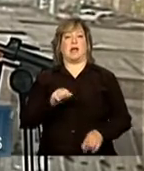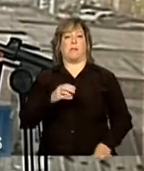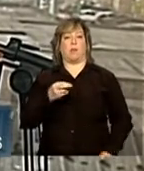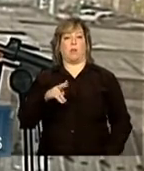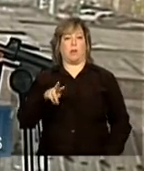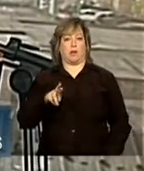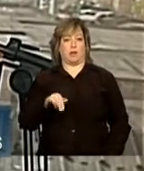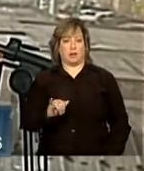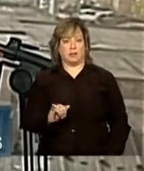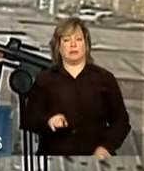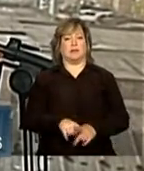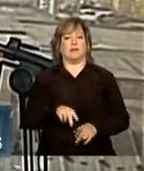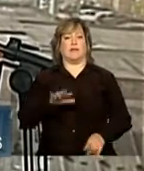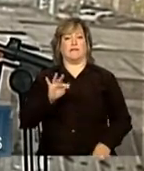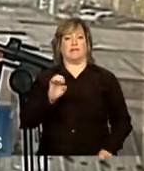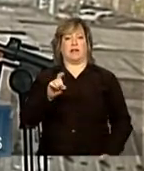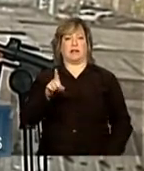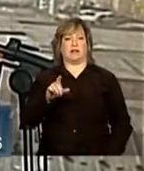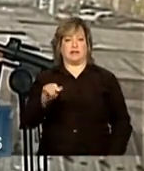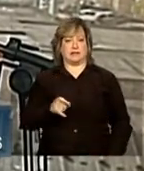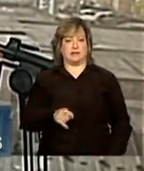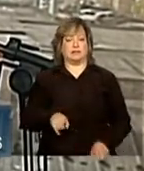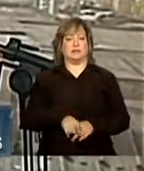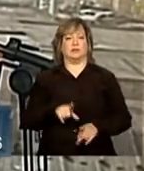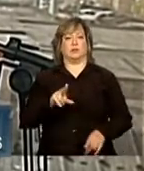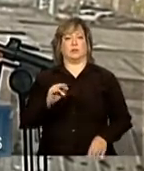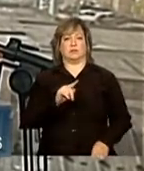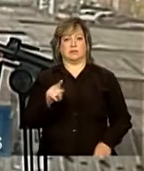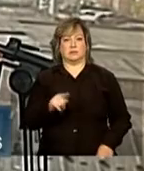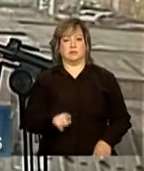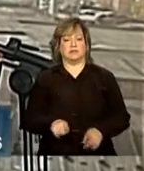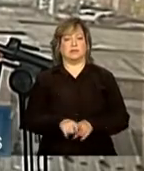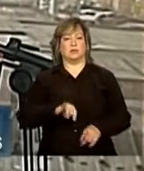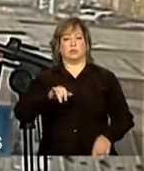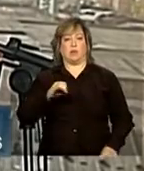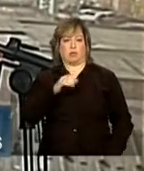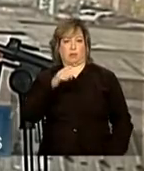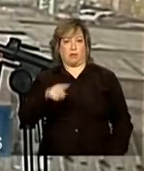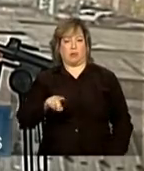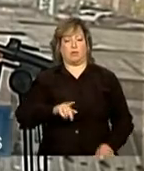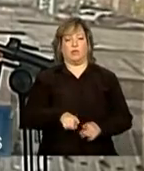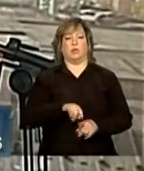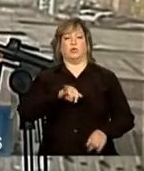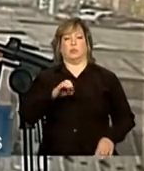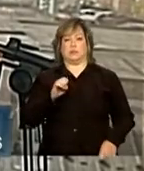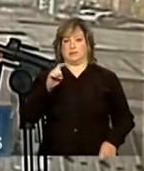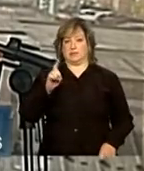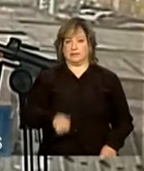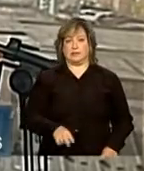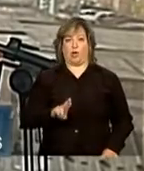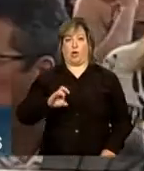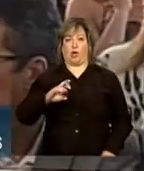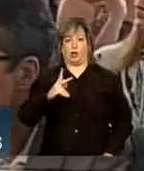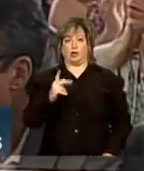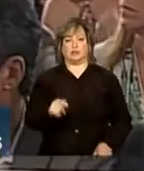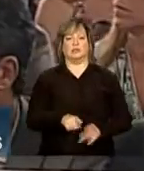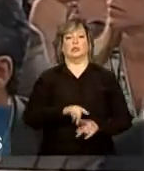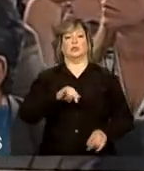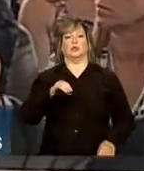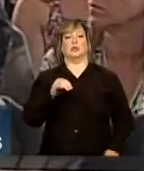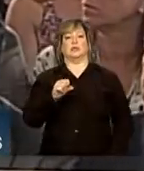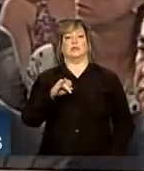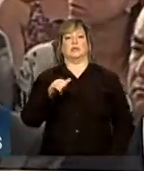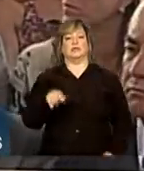Teixeira, Félix Mendonça, Luiz Argolo, João Bacelar, José Rocha, Josias Gomes